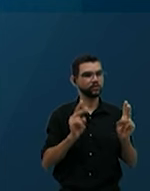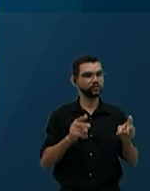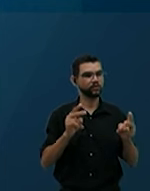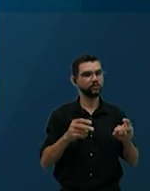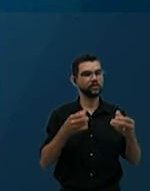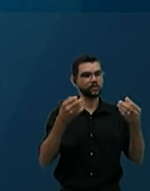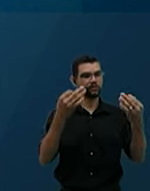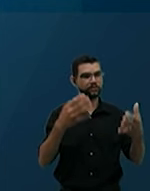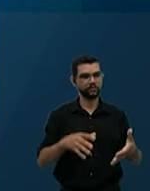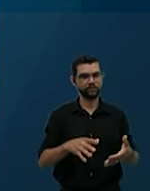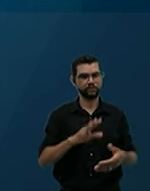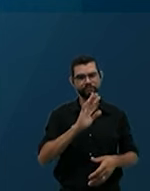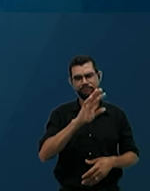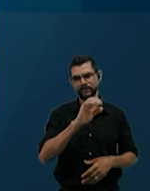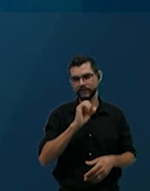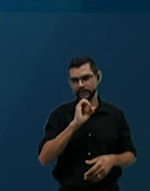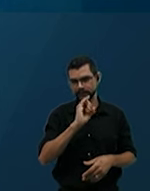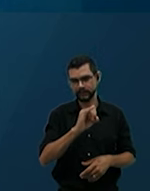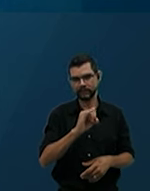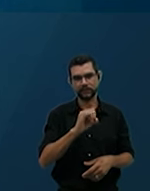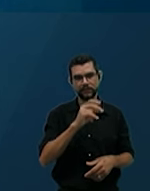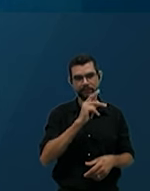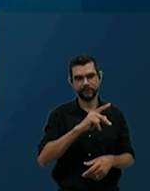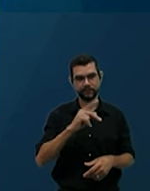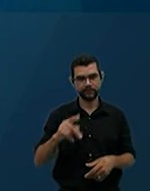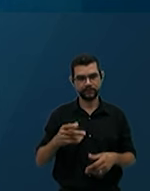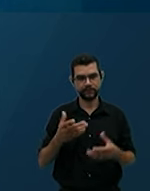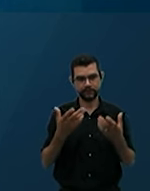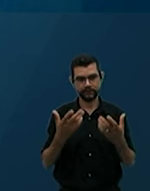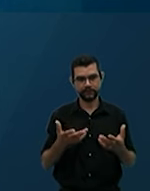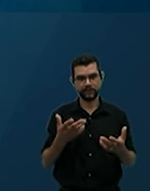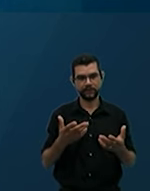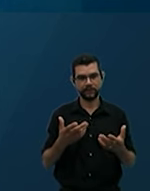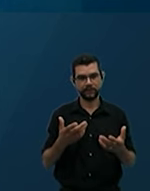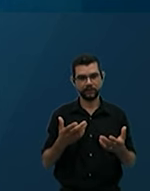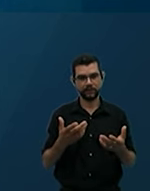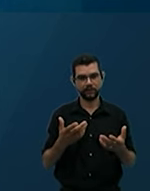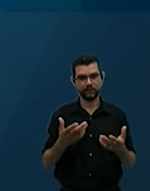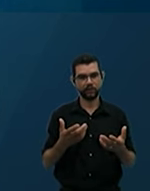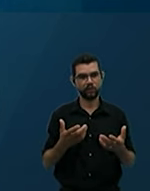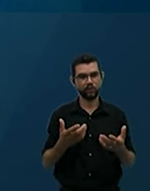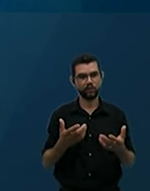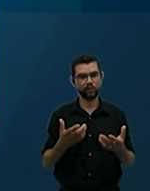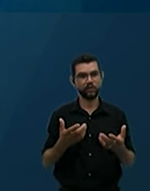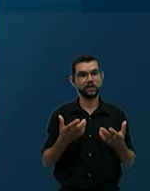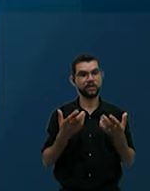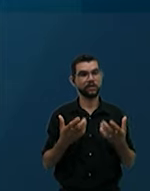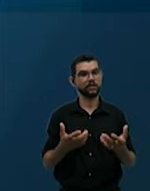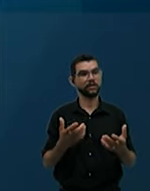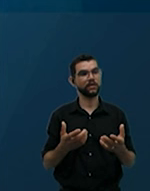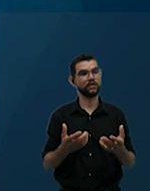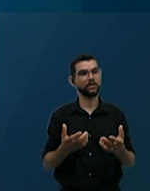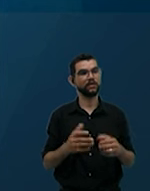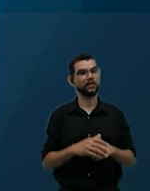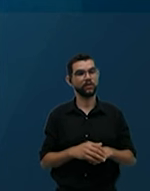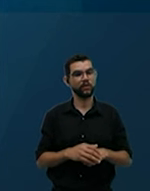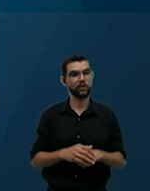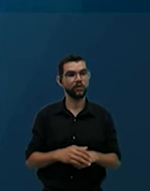caso concreto, os dois casos concretos, ou que nós aguardemos o voto vista de Sua Excelência.